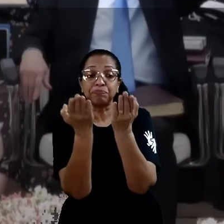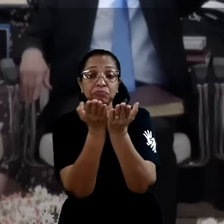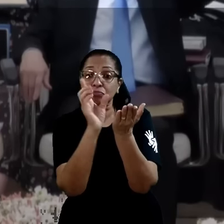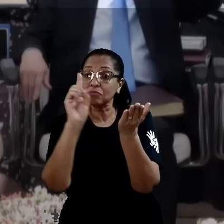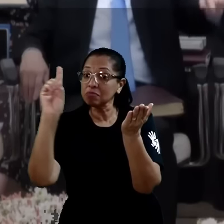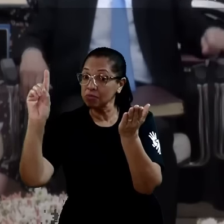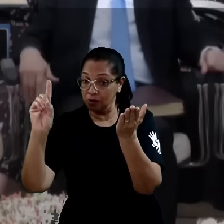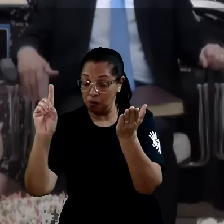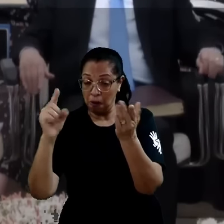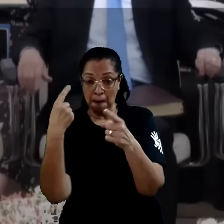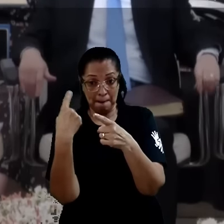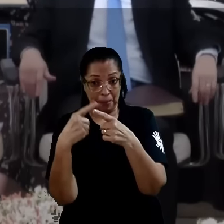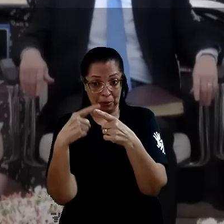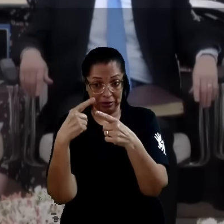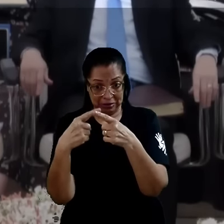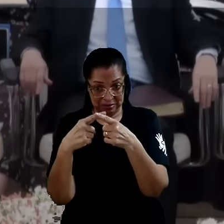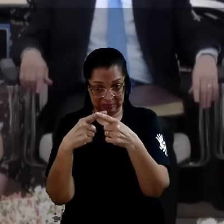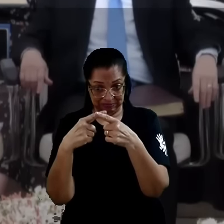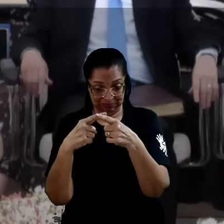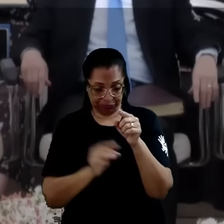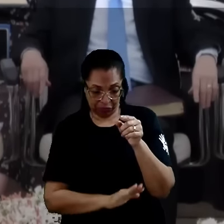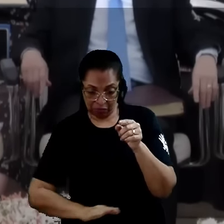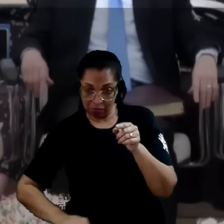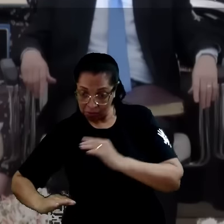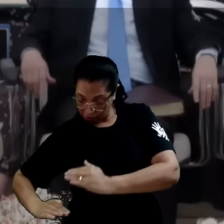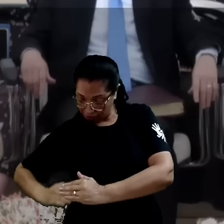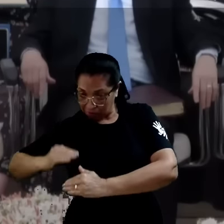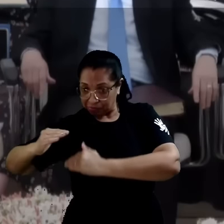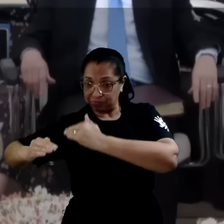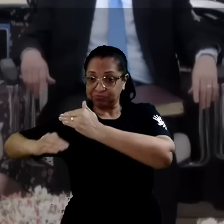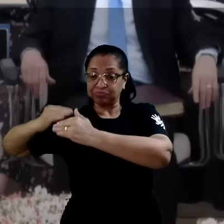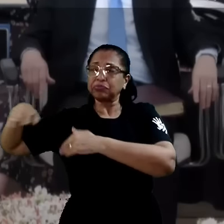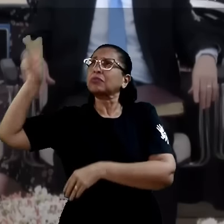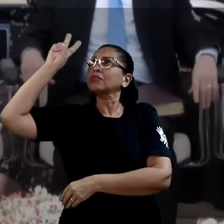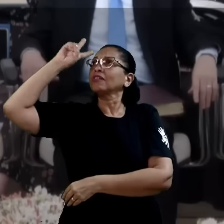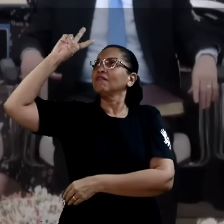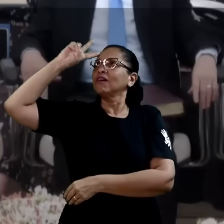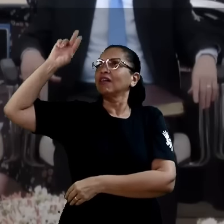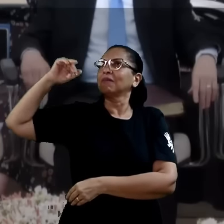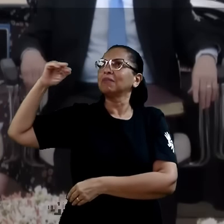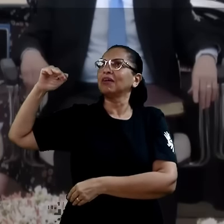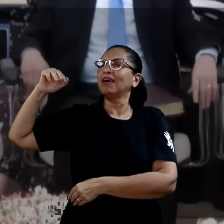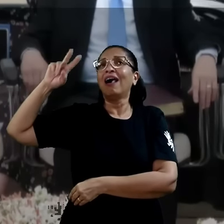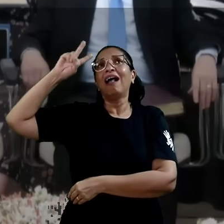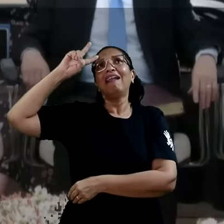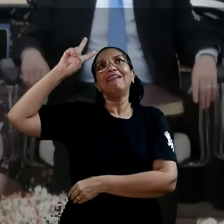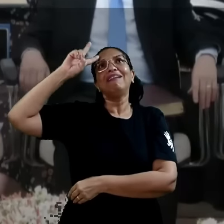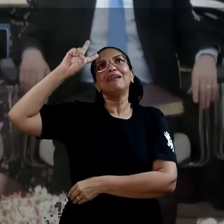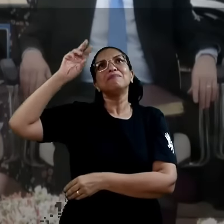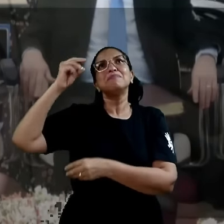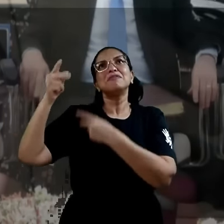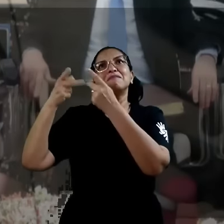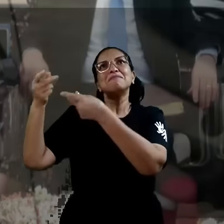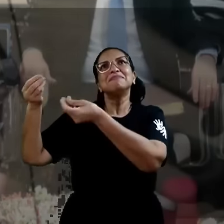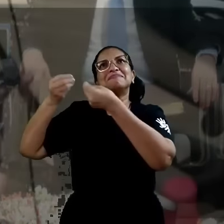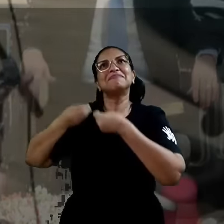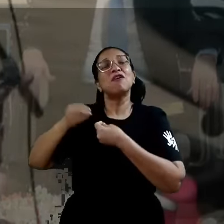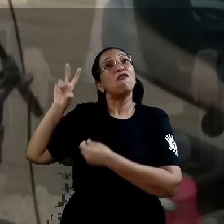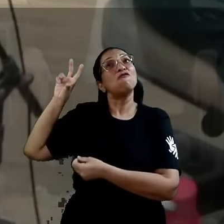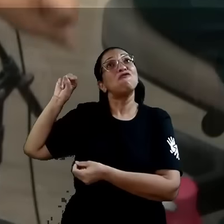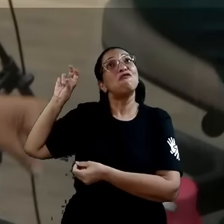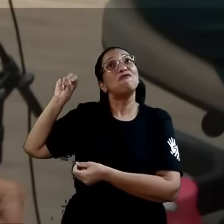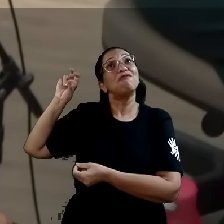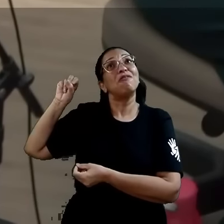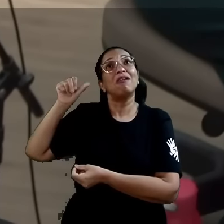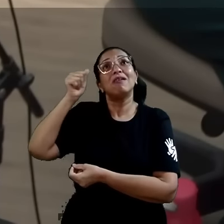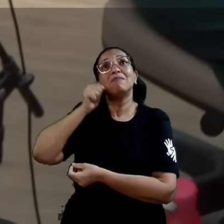crescer vai se tornar homem vai lembrar eu ganhei de mainha eu ganhei de painho eu ganhei da vovó e ele